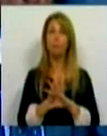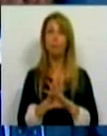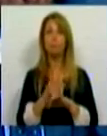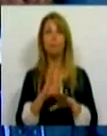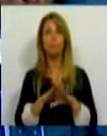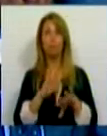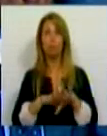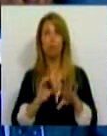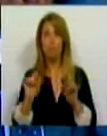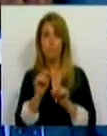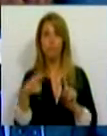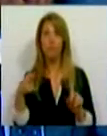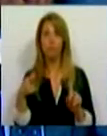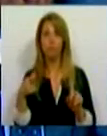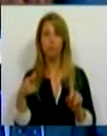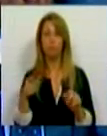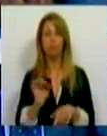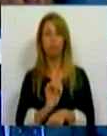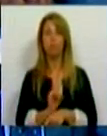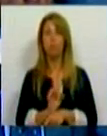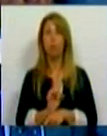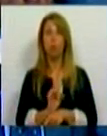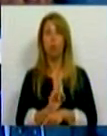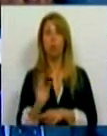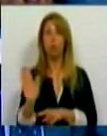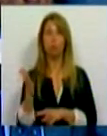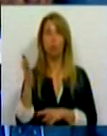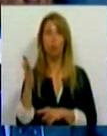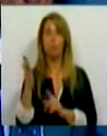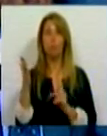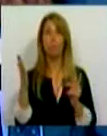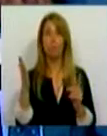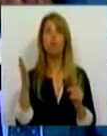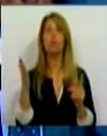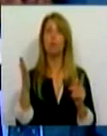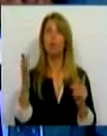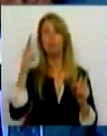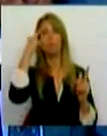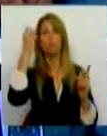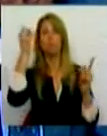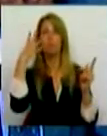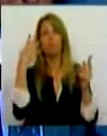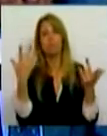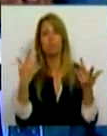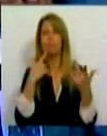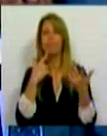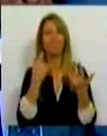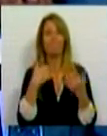relativamente ao Banif, desde a primeira hora que teve o entendimento da sua